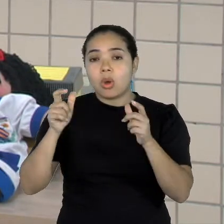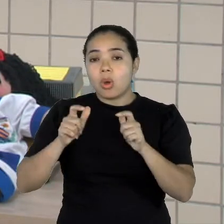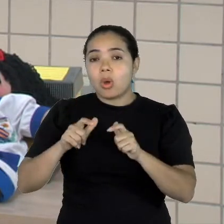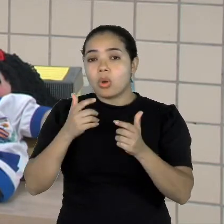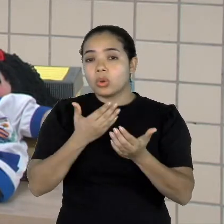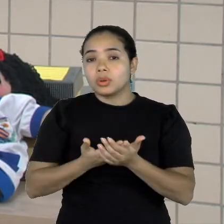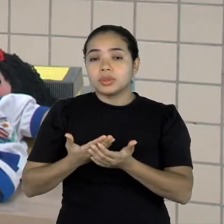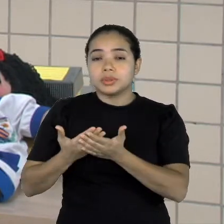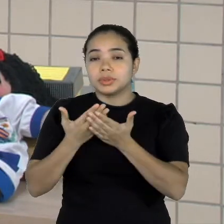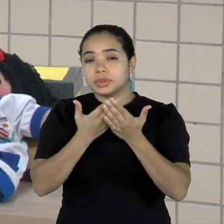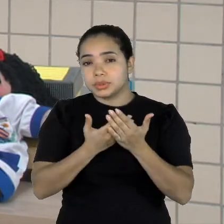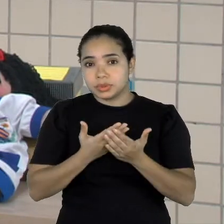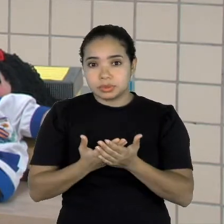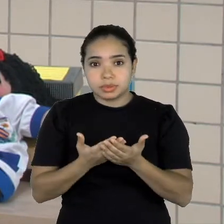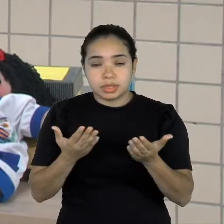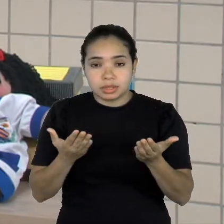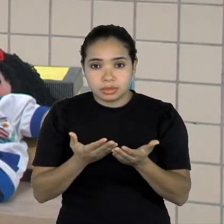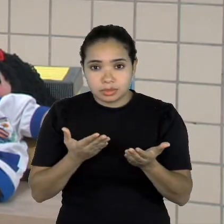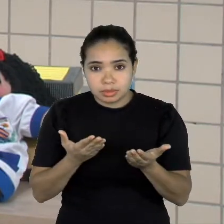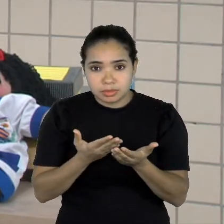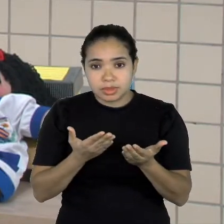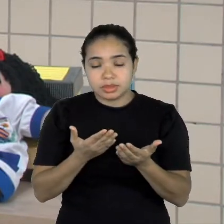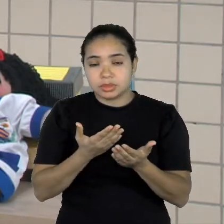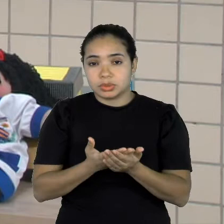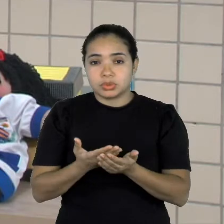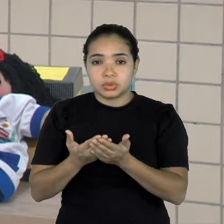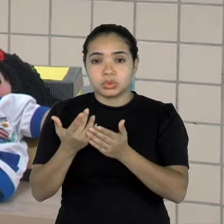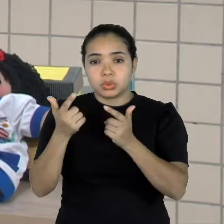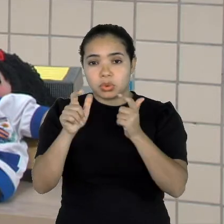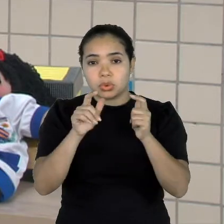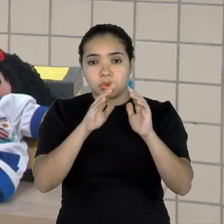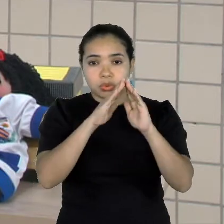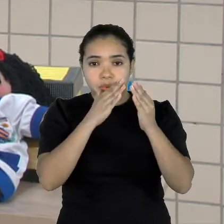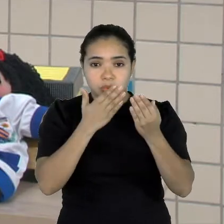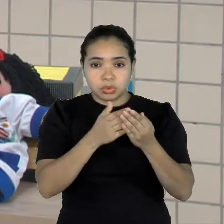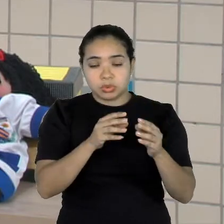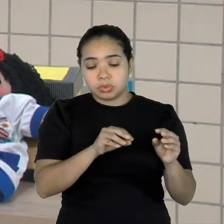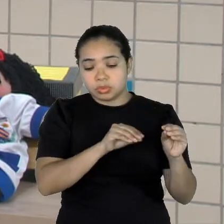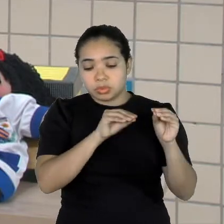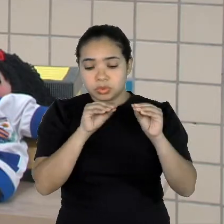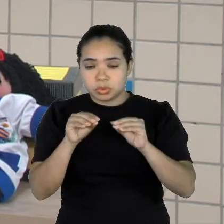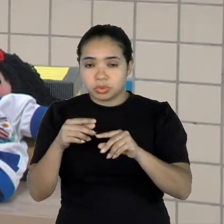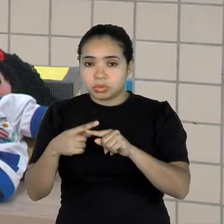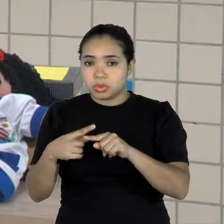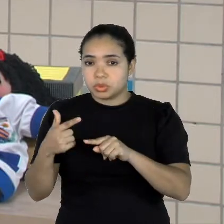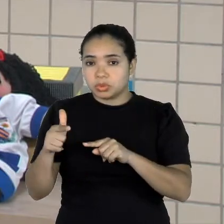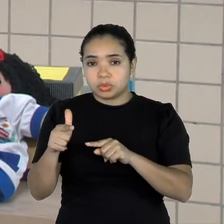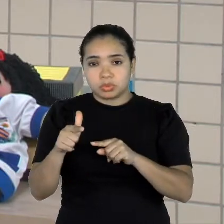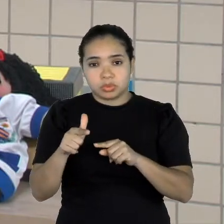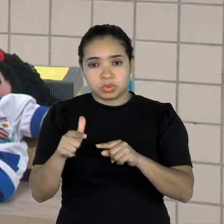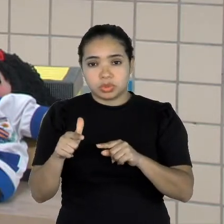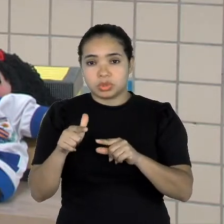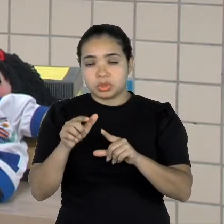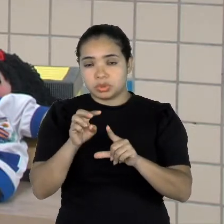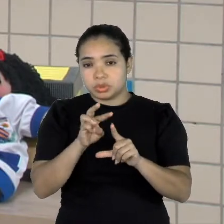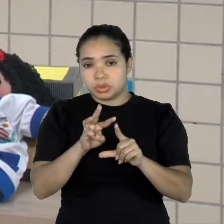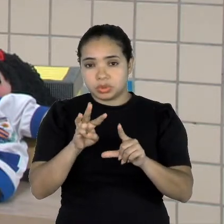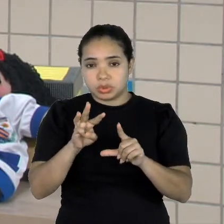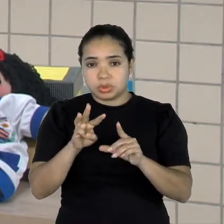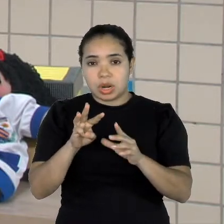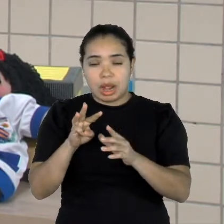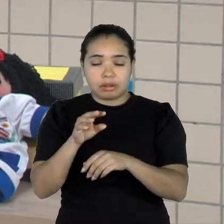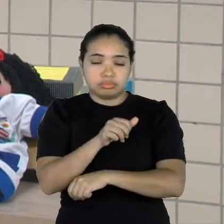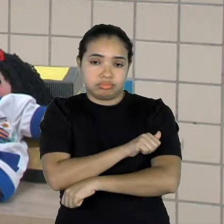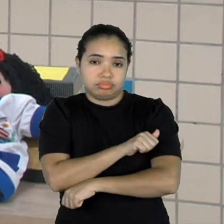estuda? Atualmente, ele colocou que estudava em outra escola, que teve que mudar porque lá não tinha a série dele. Certamente era um